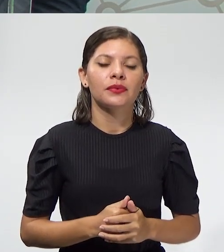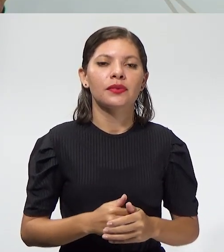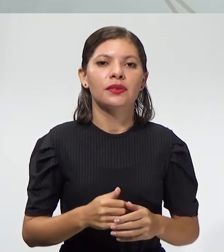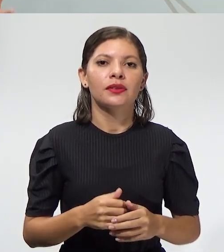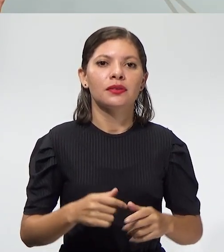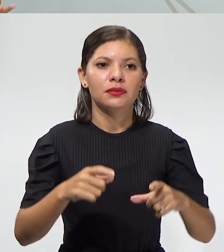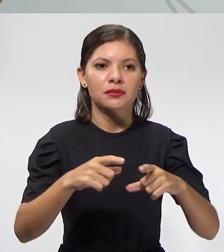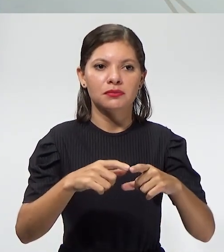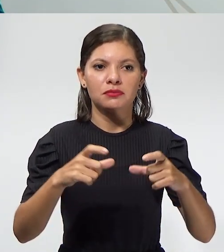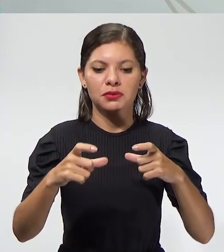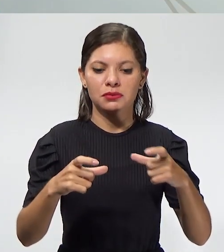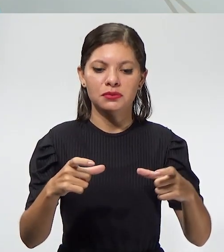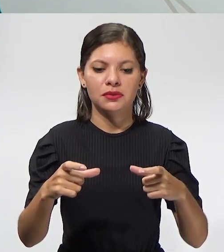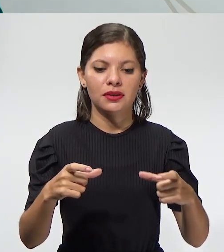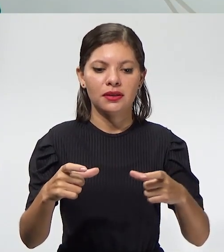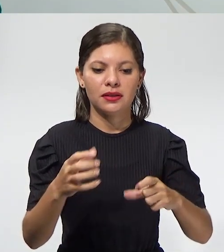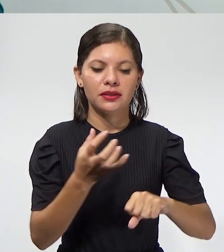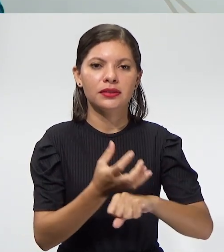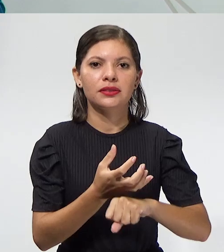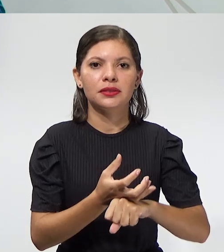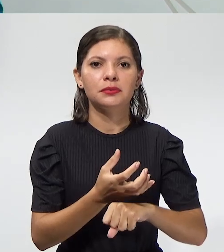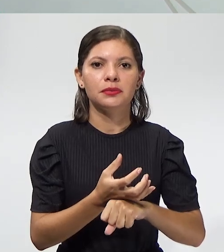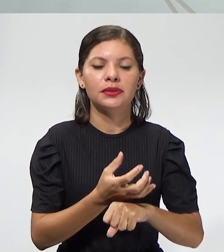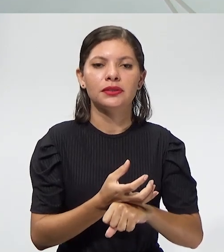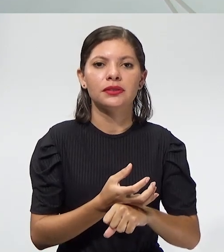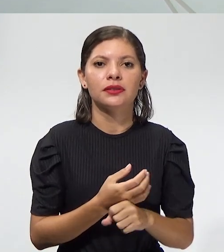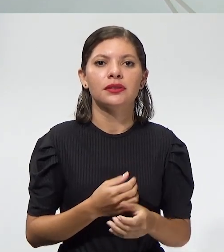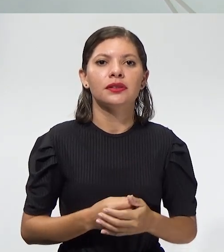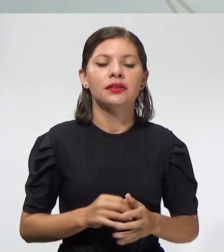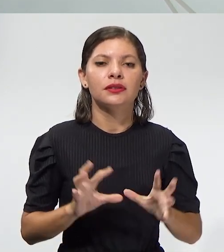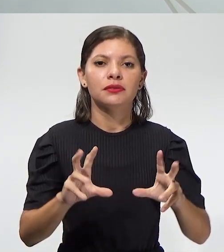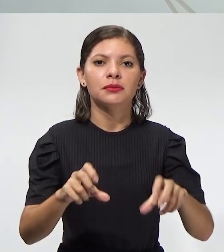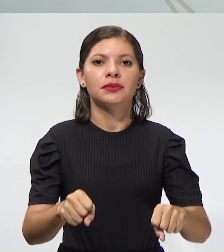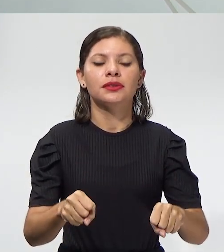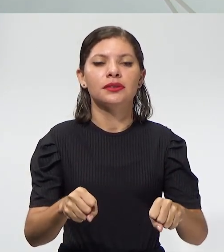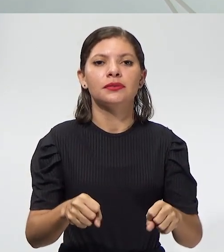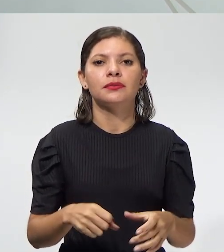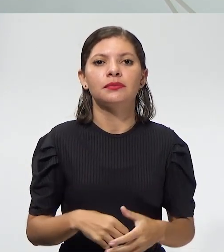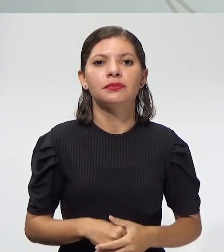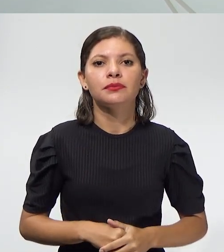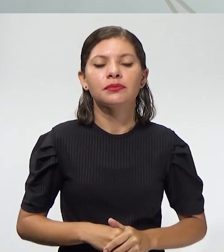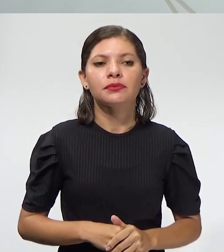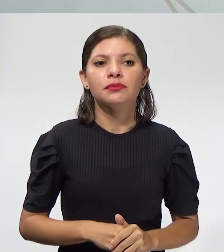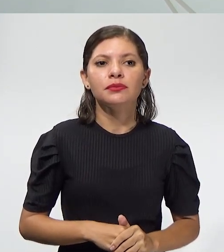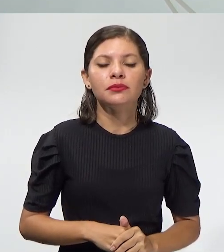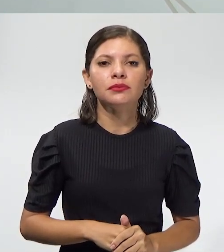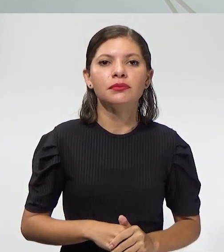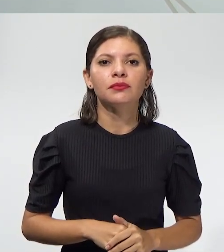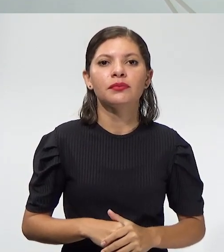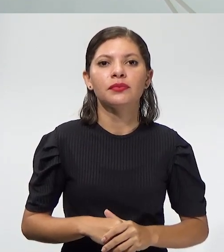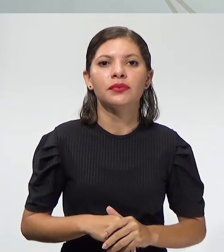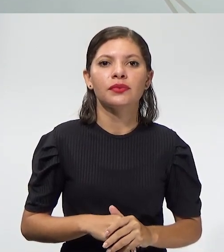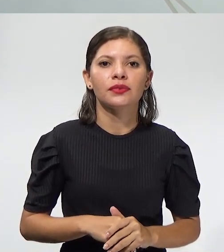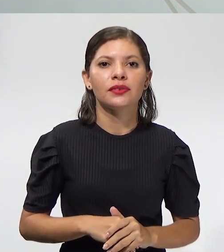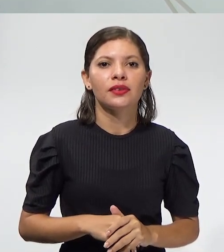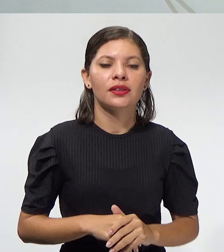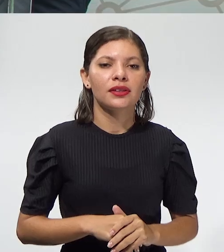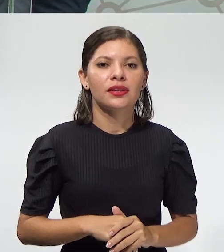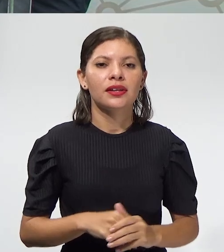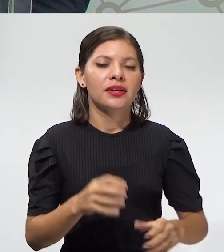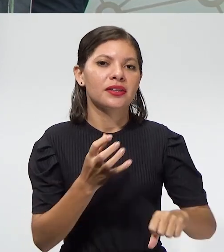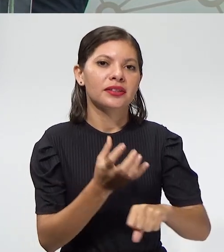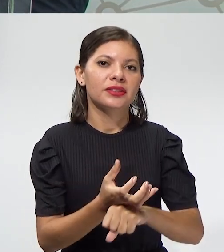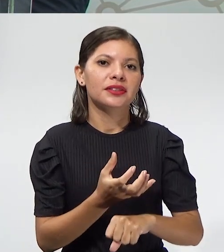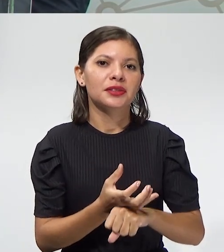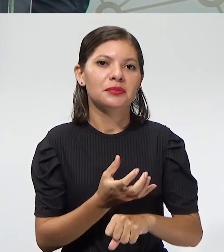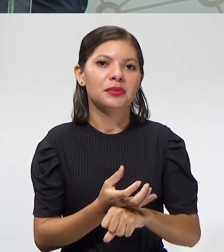porque vai além daquele lugar que a nossa disciplina ocupa na formação de vocês. Isso.